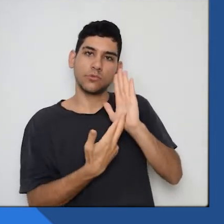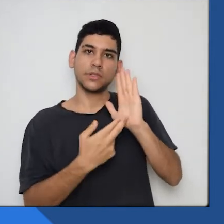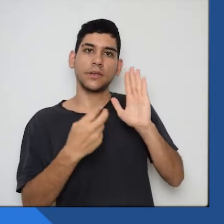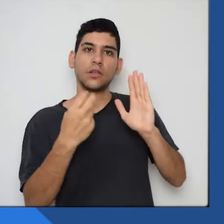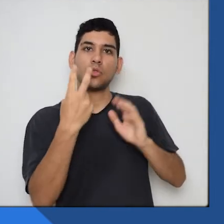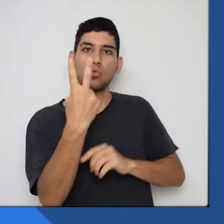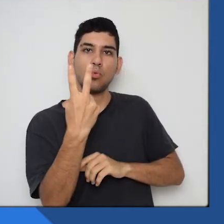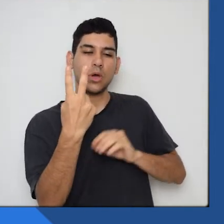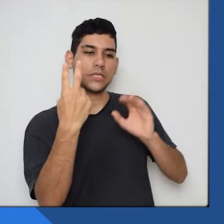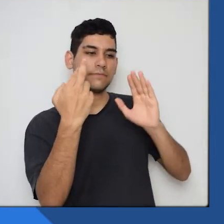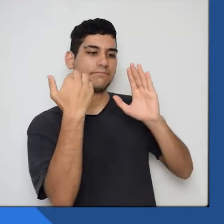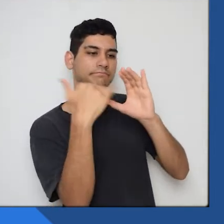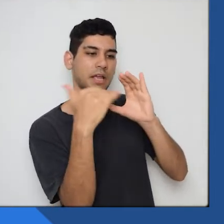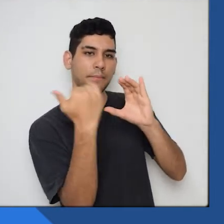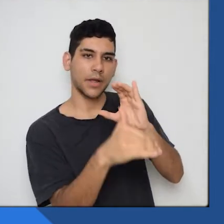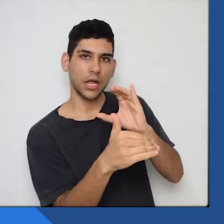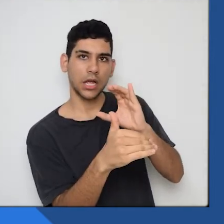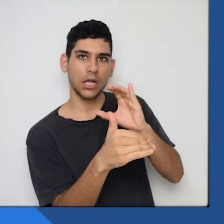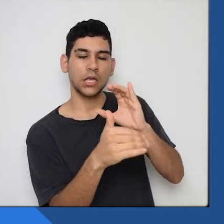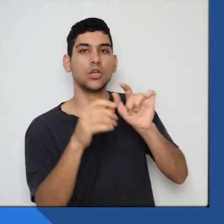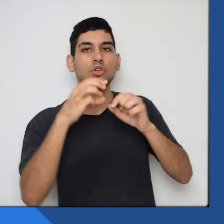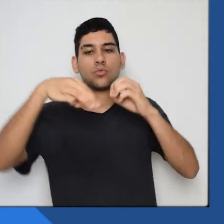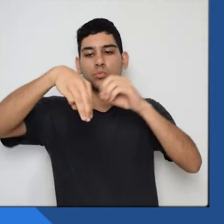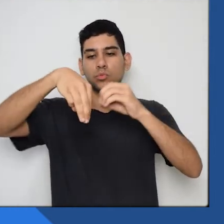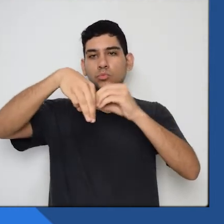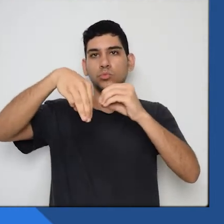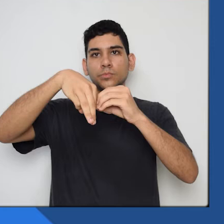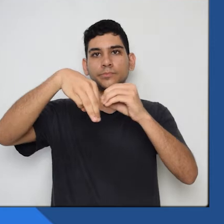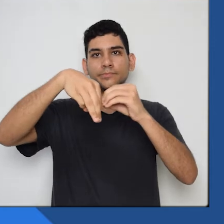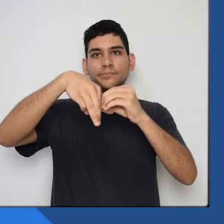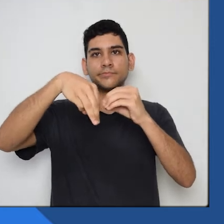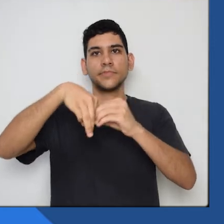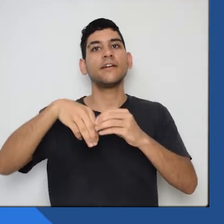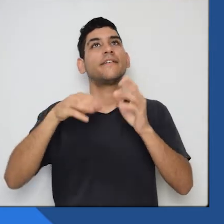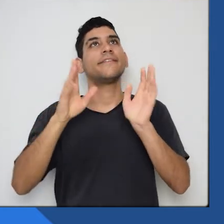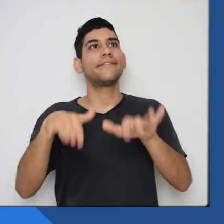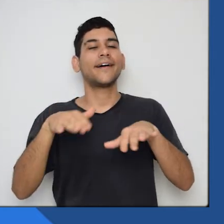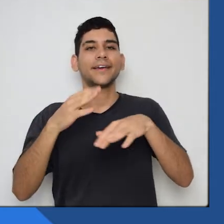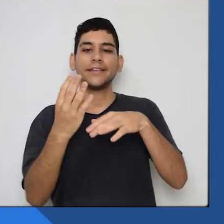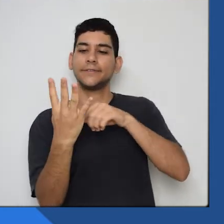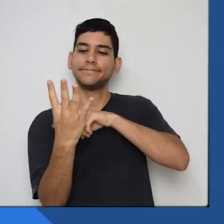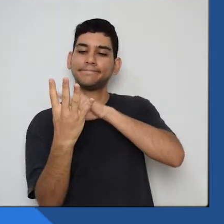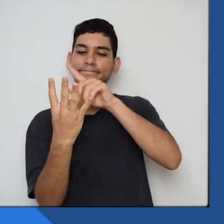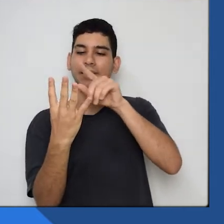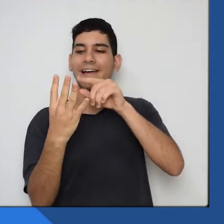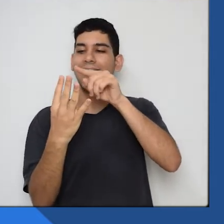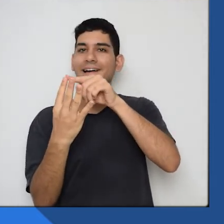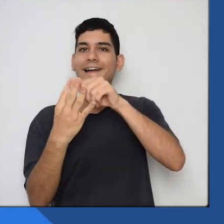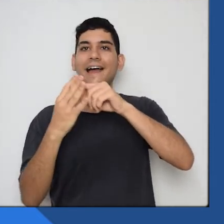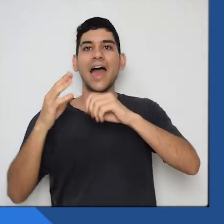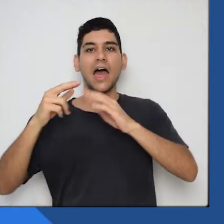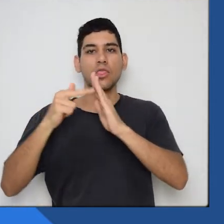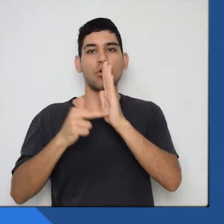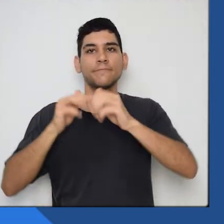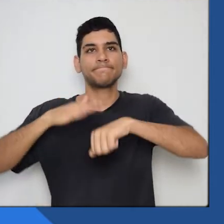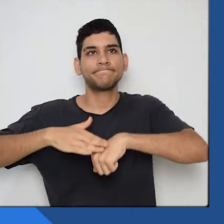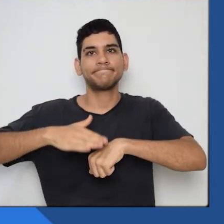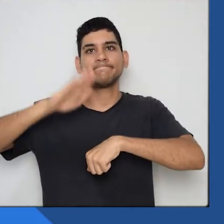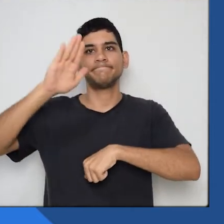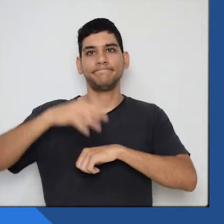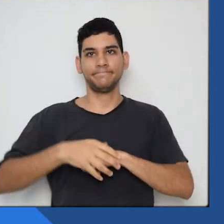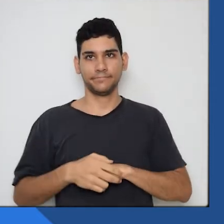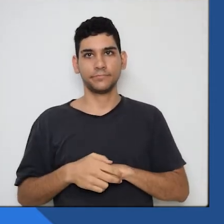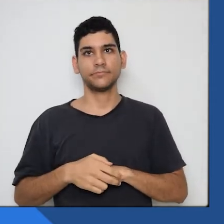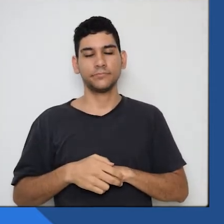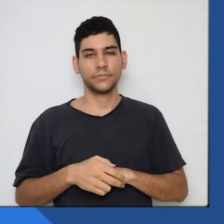responder o questionário 2 vezes e o Moodle vai considerar a nota mais alta das 2